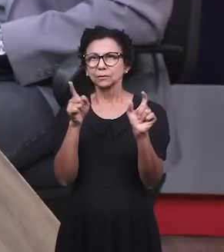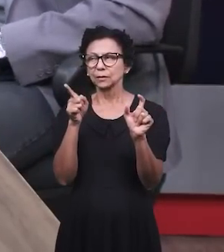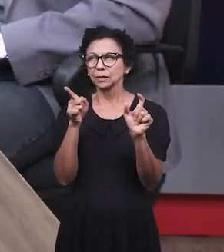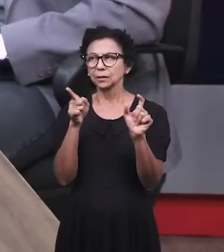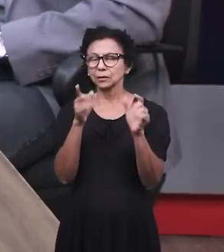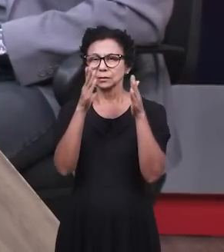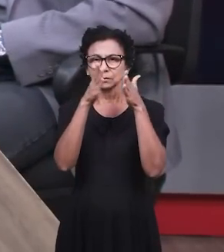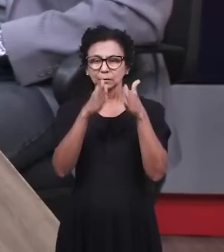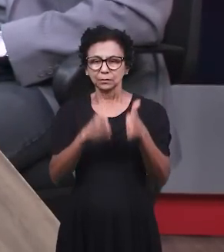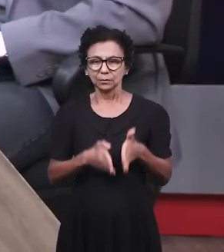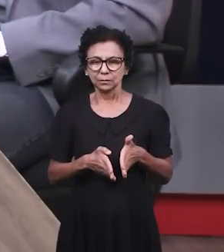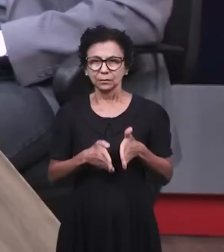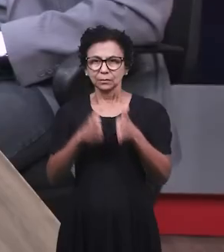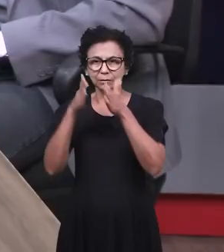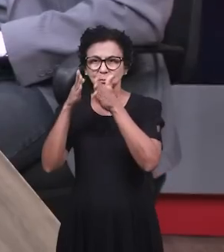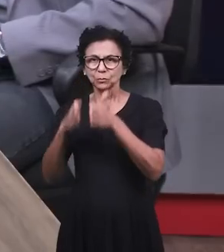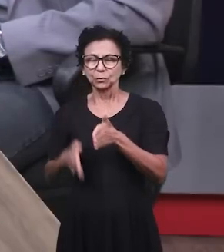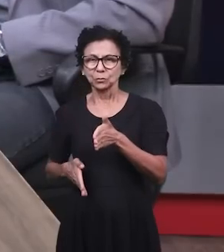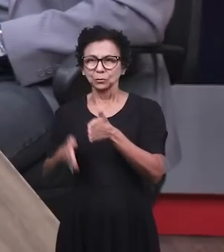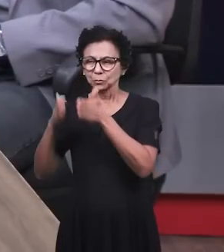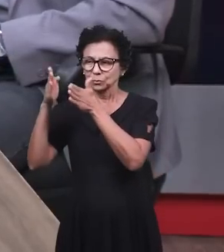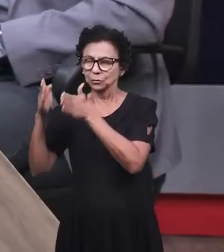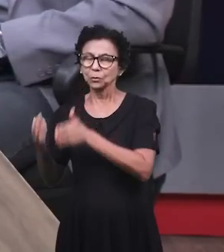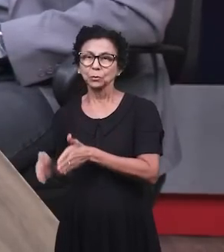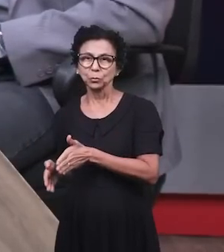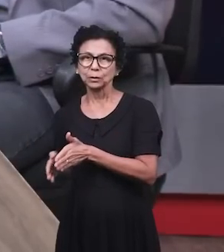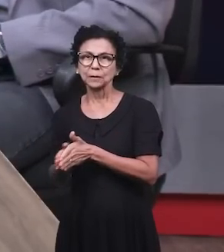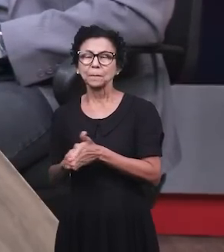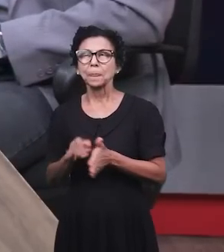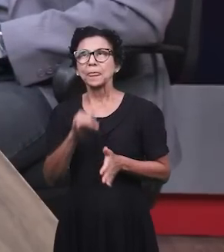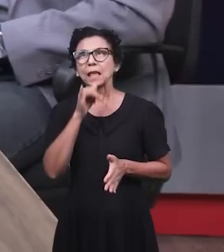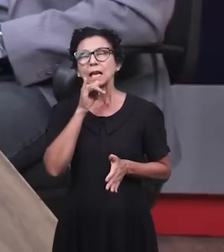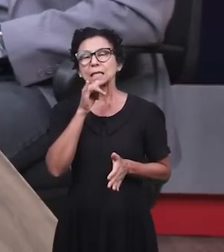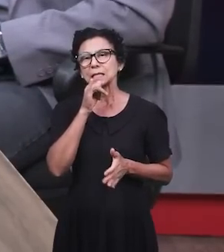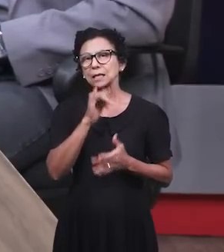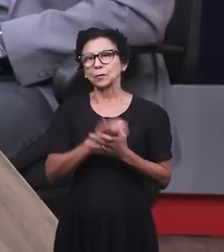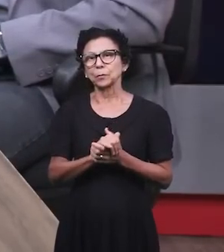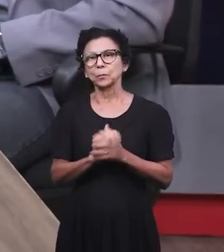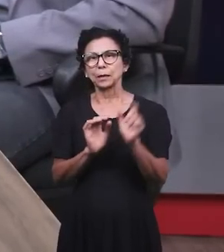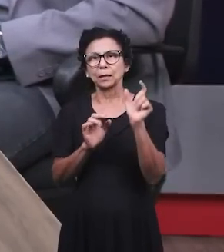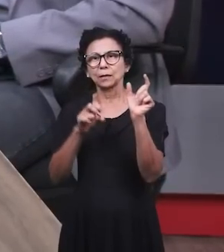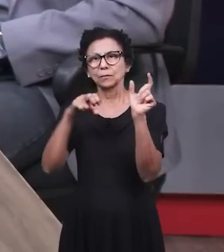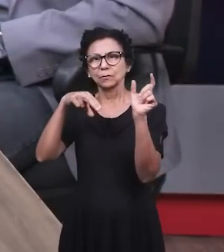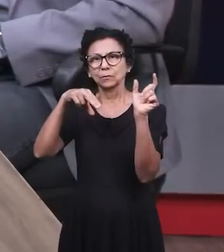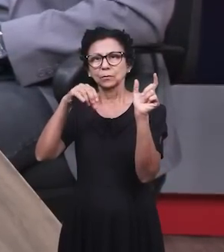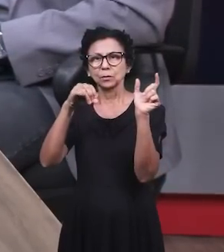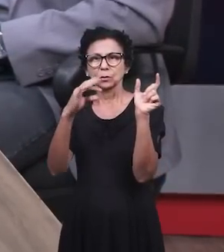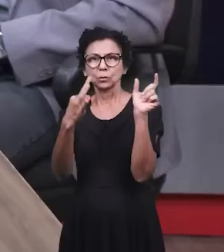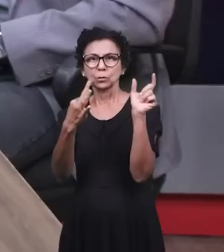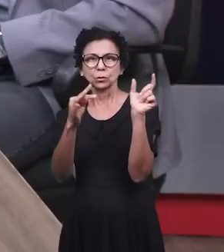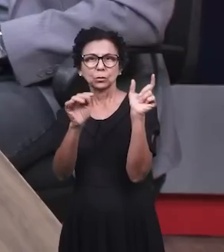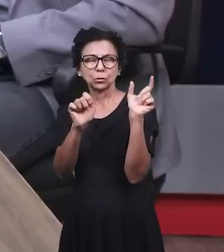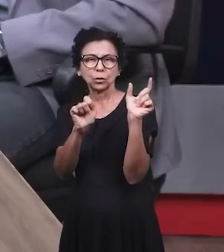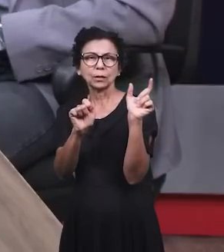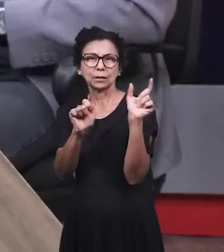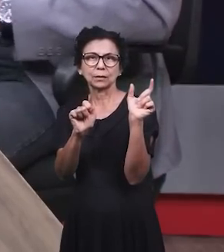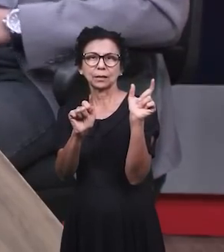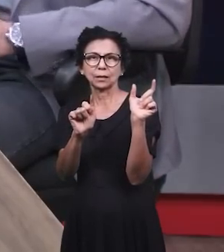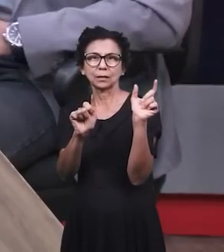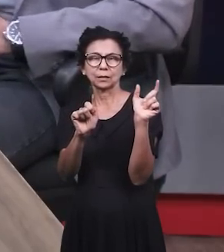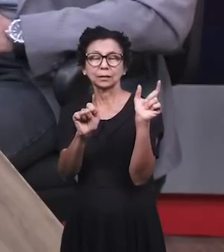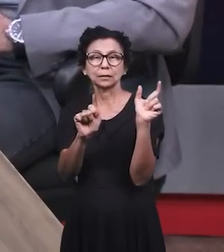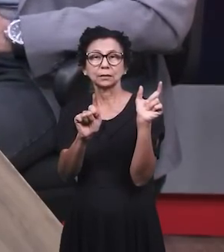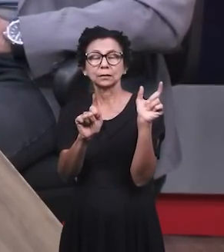ali. Mas existe um código. Vamos dizer que o código seja a palavra nota. Né? Então, assim, a